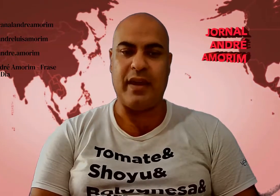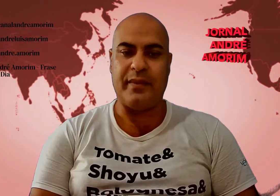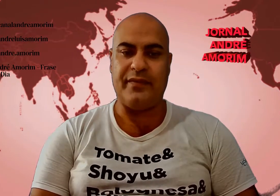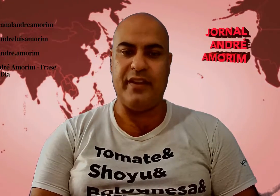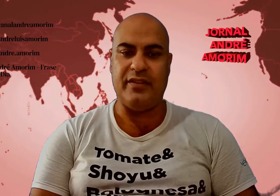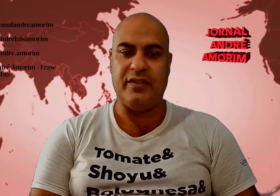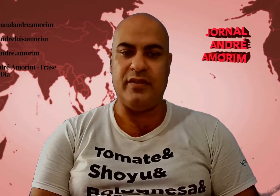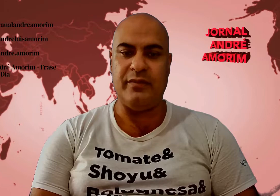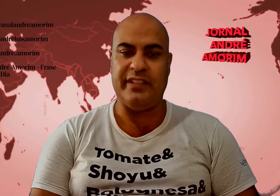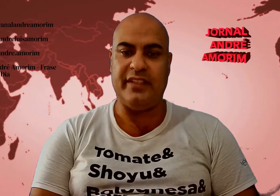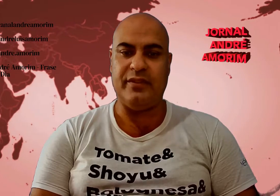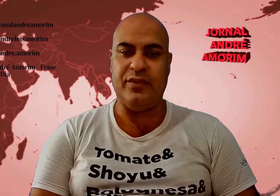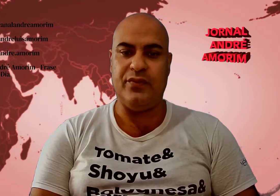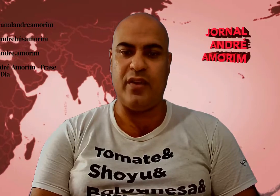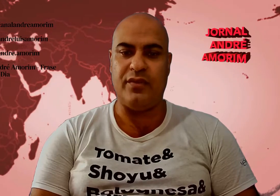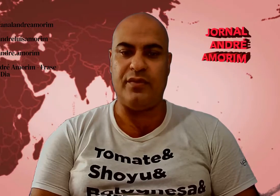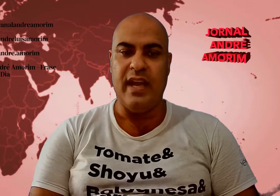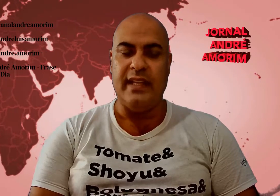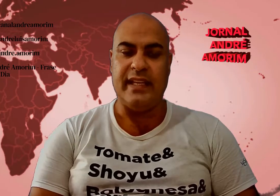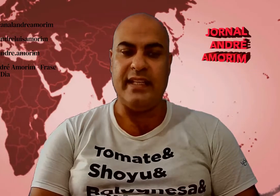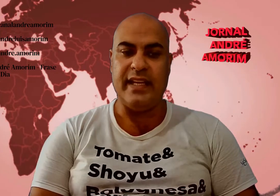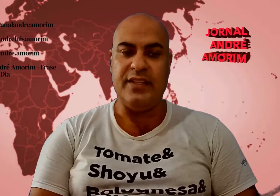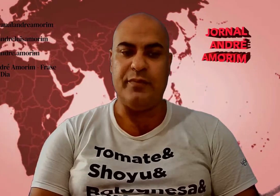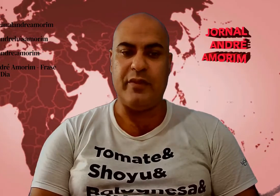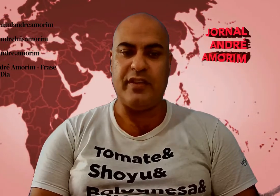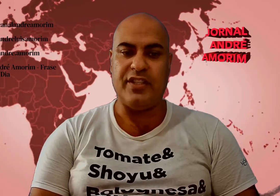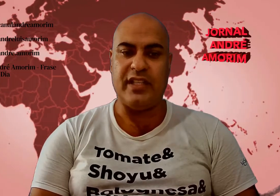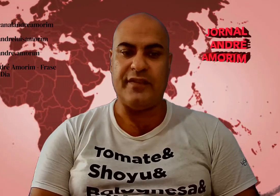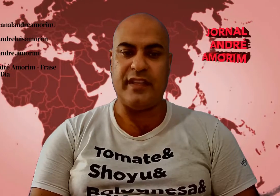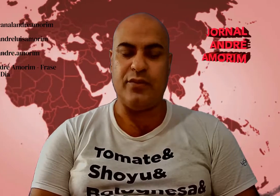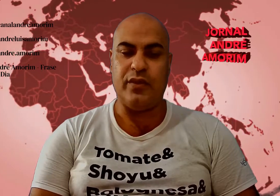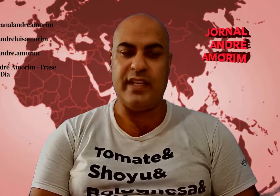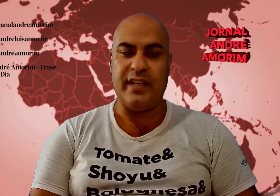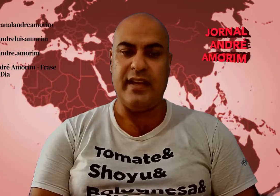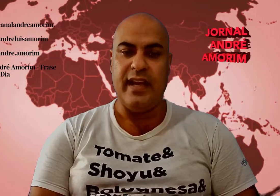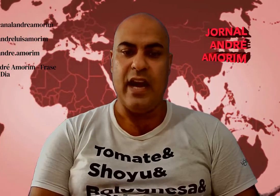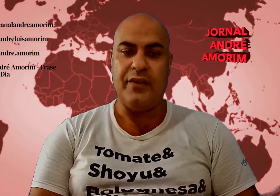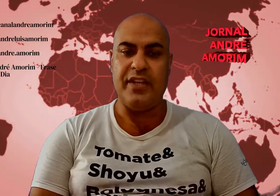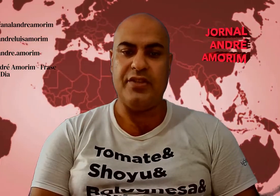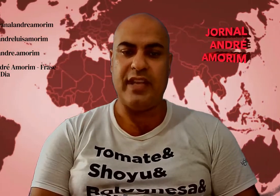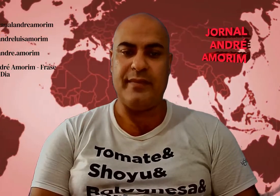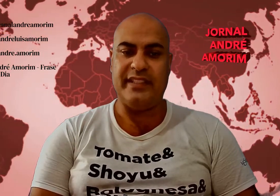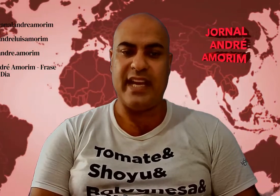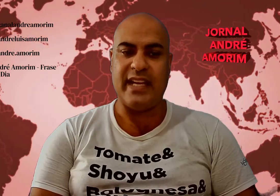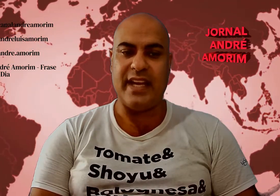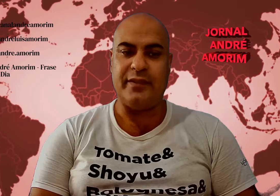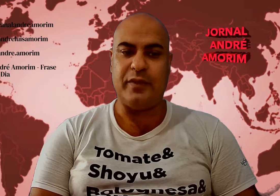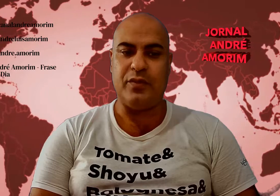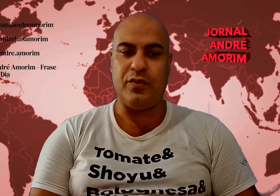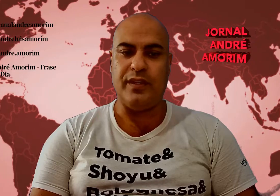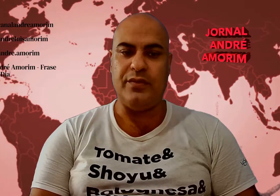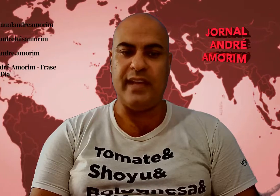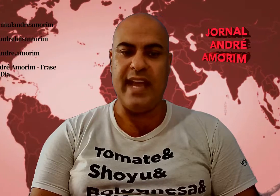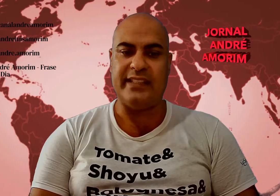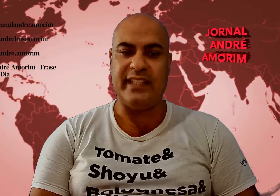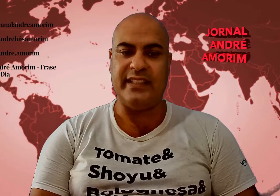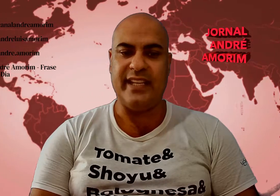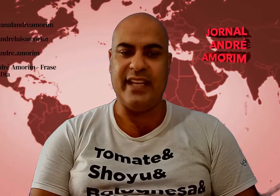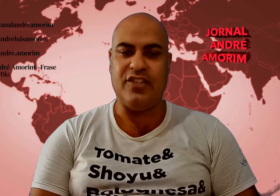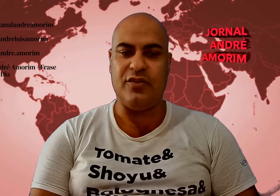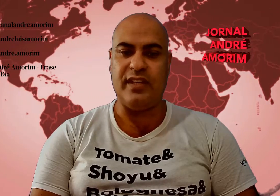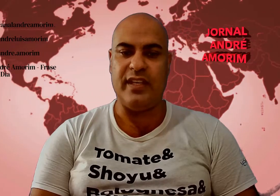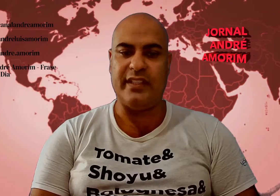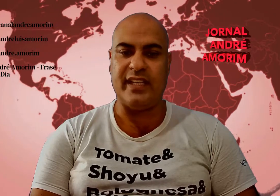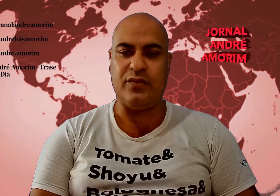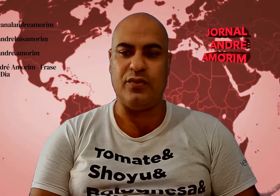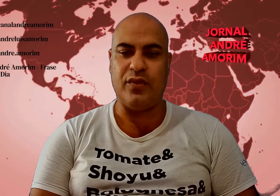de votar para prefeito e não demonstrando que o voto teria ido para o candidato a vereador dele. Ao questionar a mesária a respeito do ocorrido, esta lhe